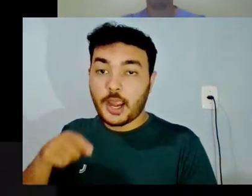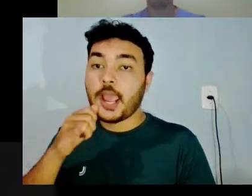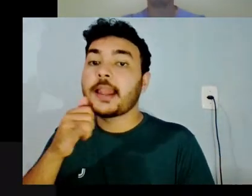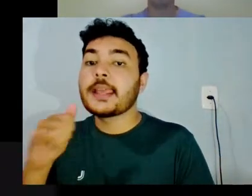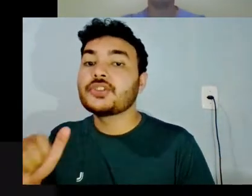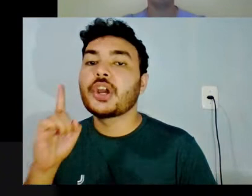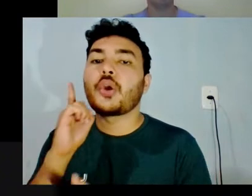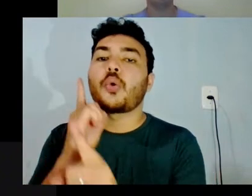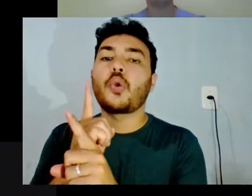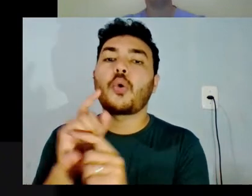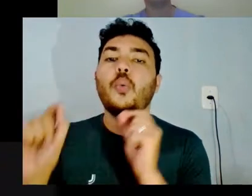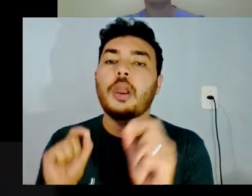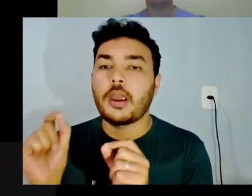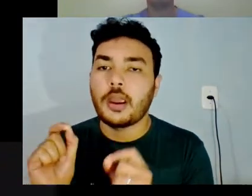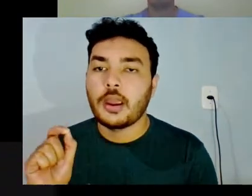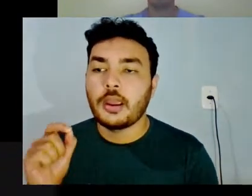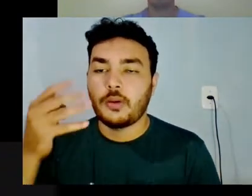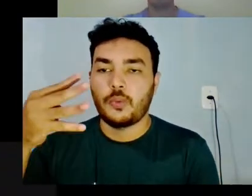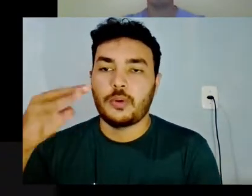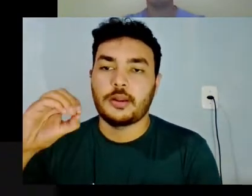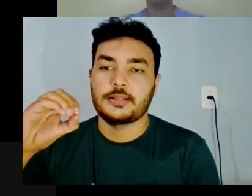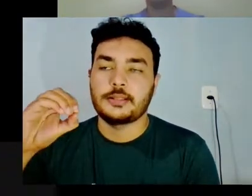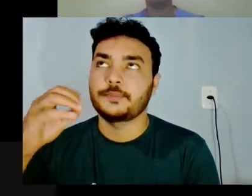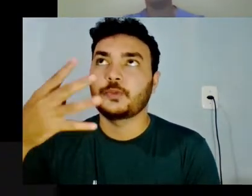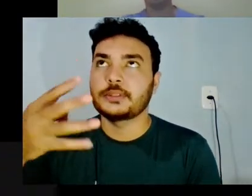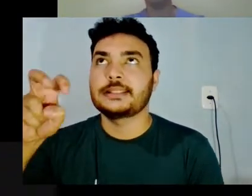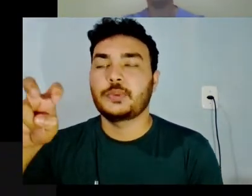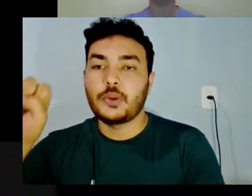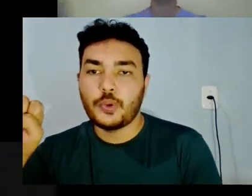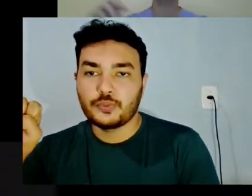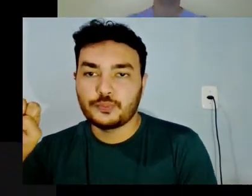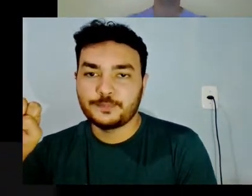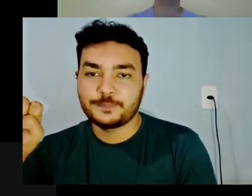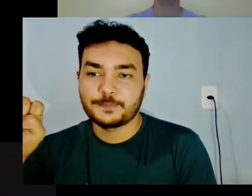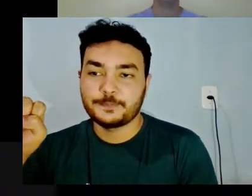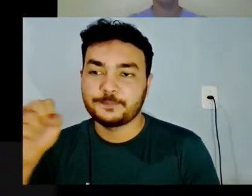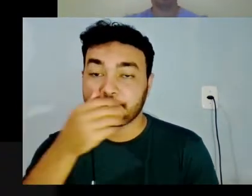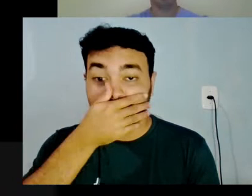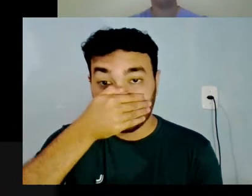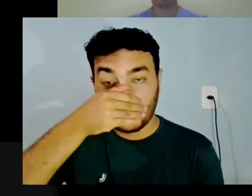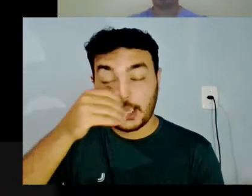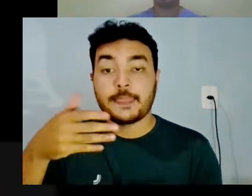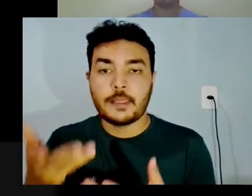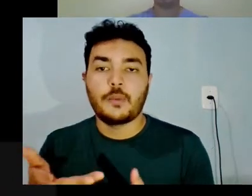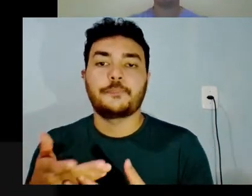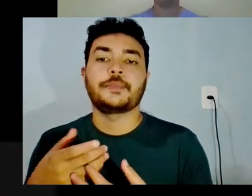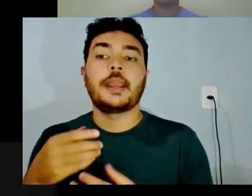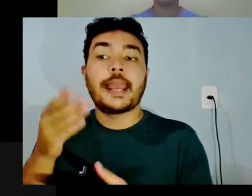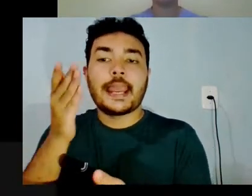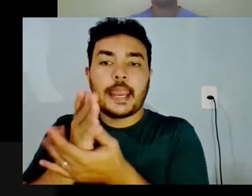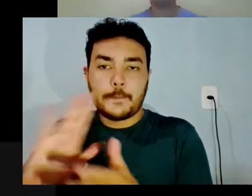o que foi encontrado, obtido experimentalmente, foi 458 kJ por mol. Então, para a gente quebrar